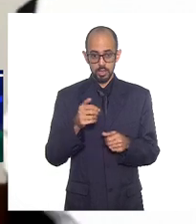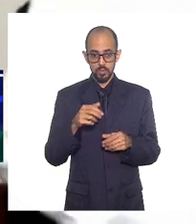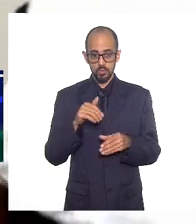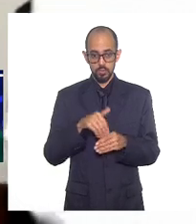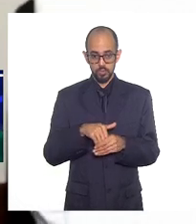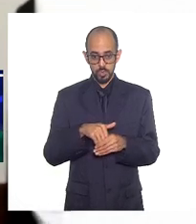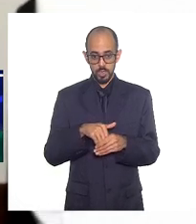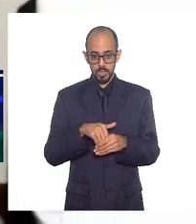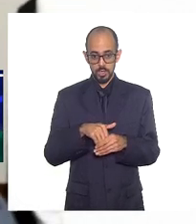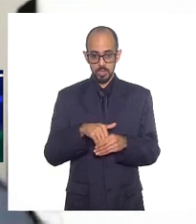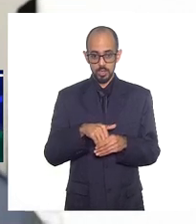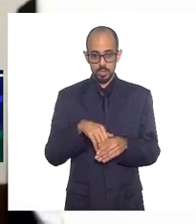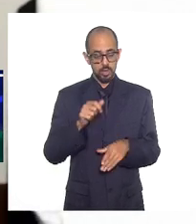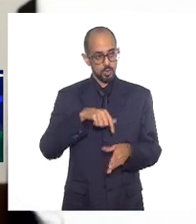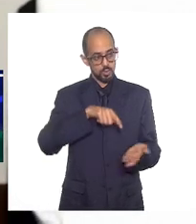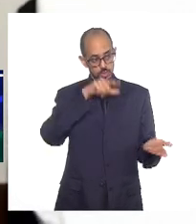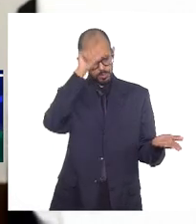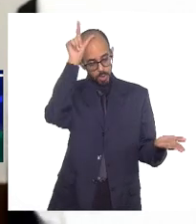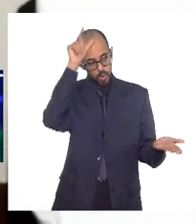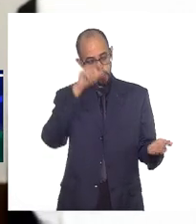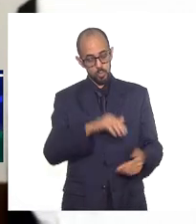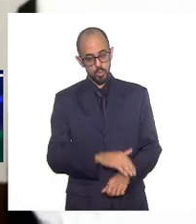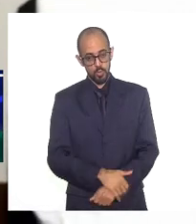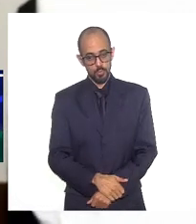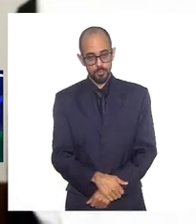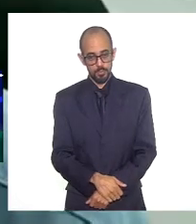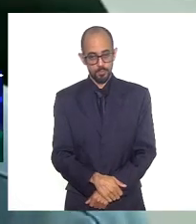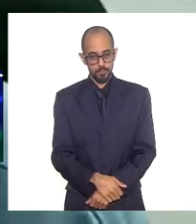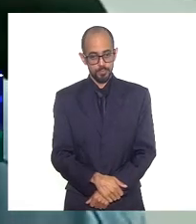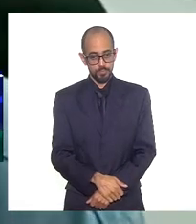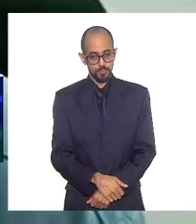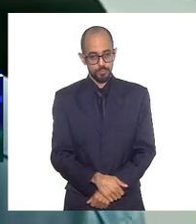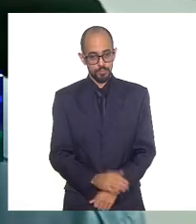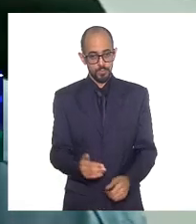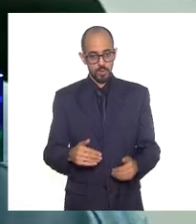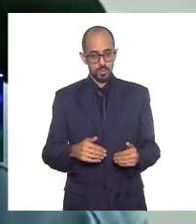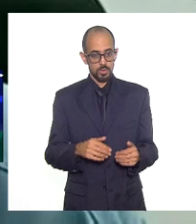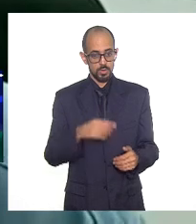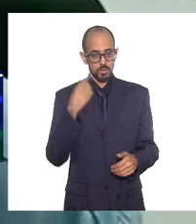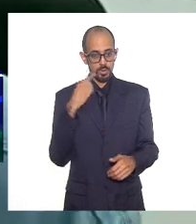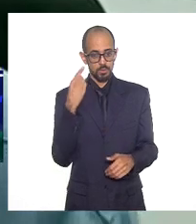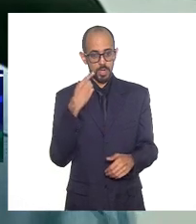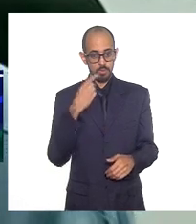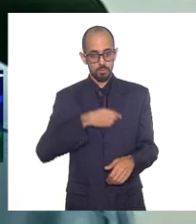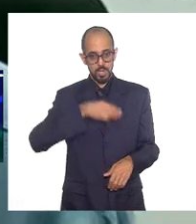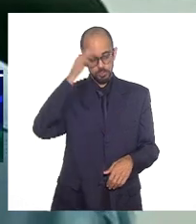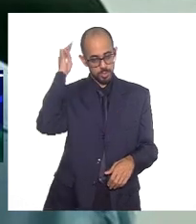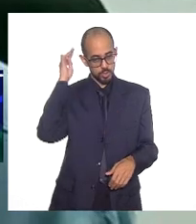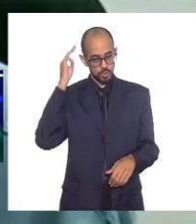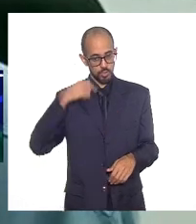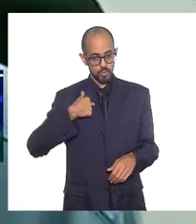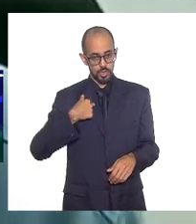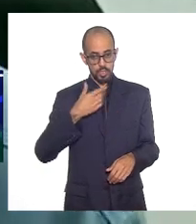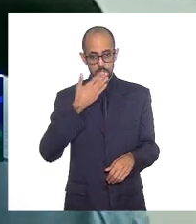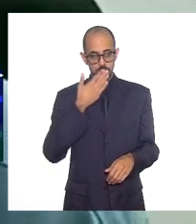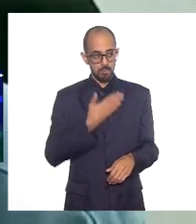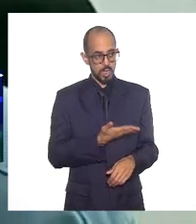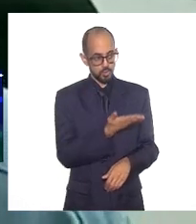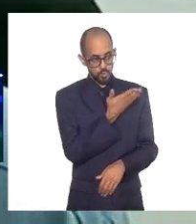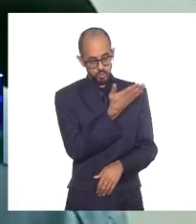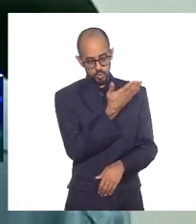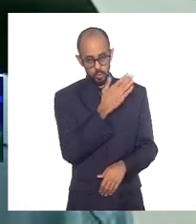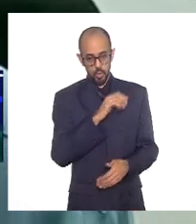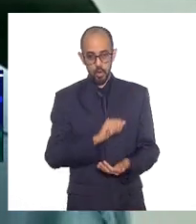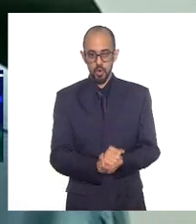Deputado Luiz Paulo. Deputado Márcio Pacheco, eu rogo de Vossa